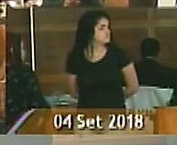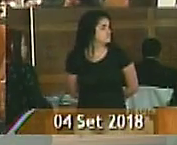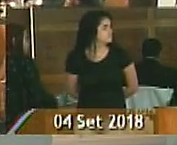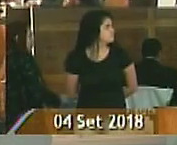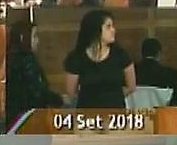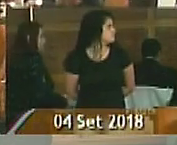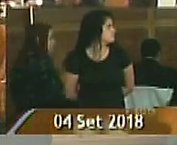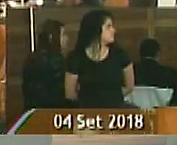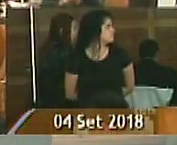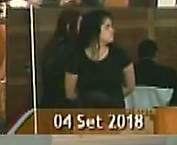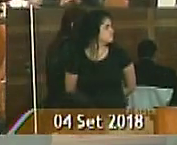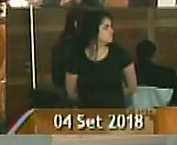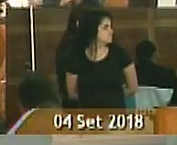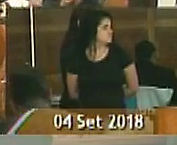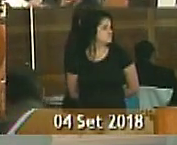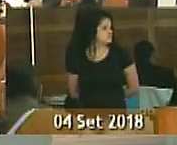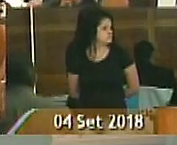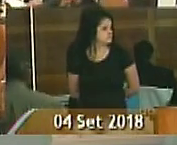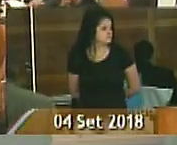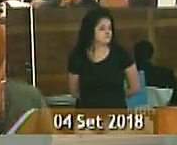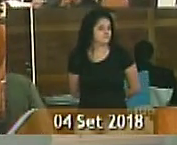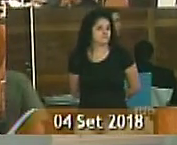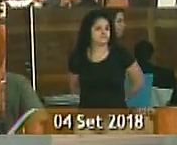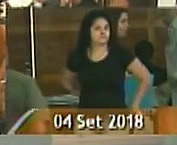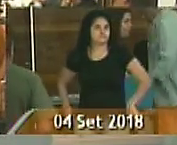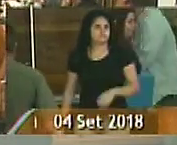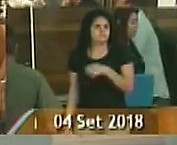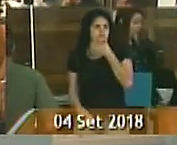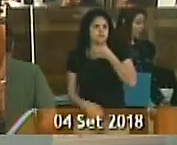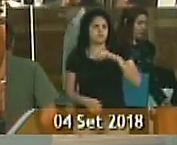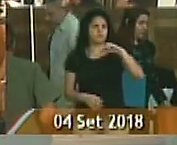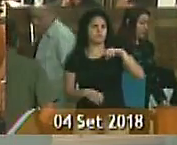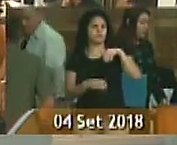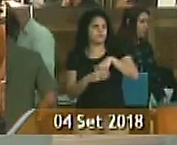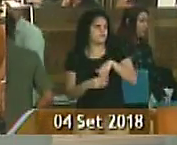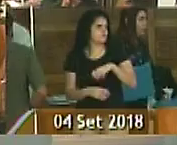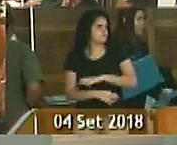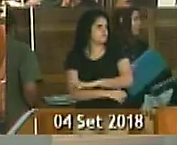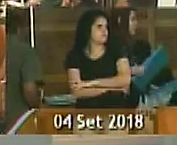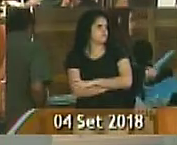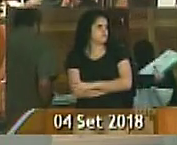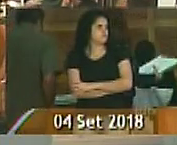Só Léo. Seu primeiro. Aprovado por 9 votos.